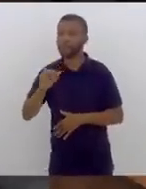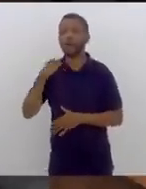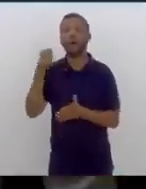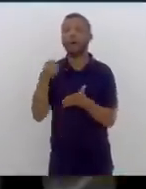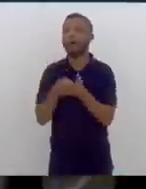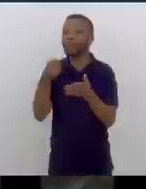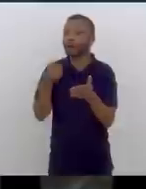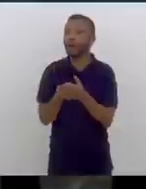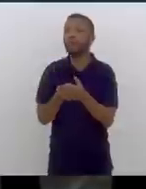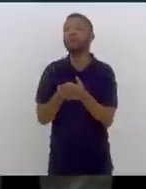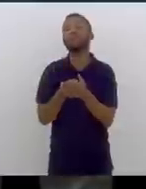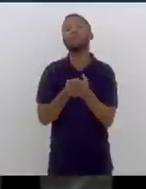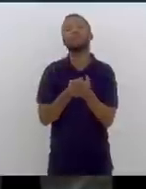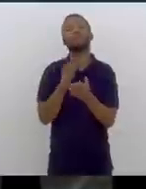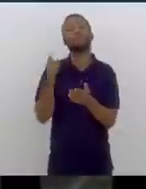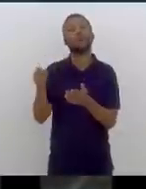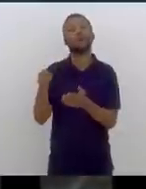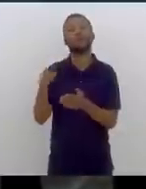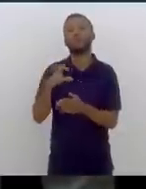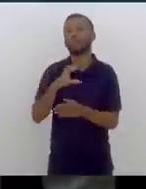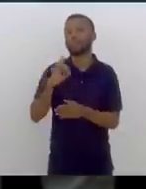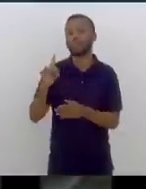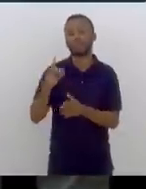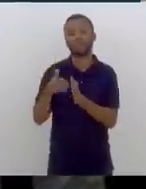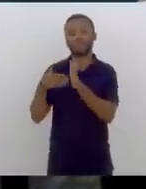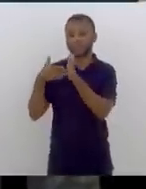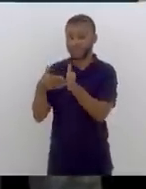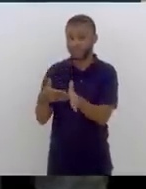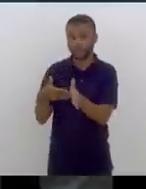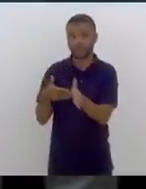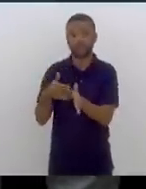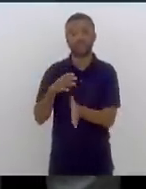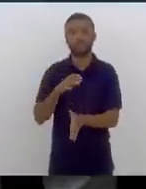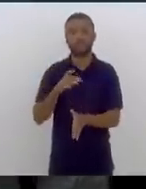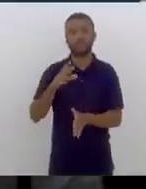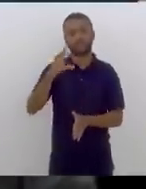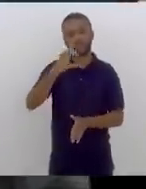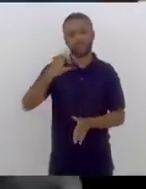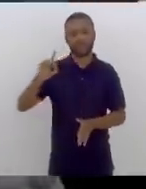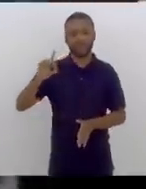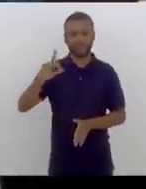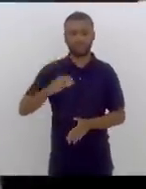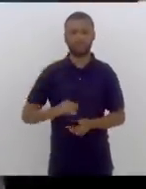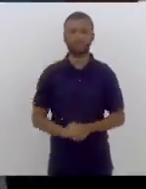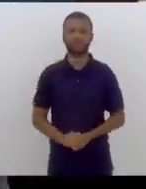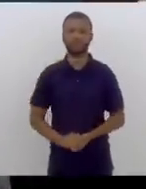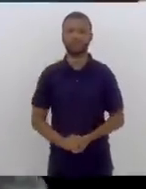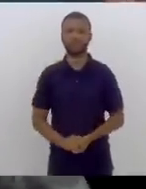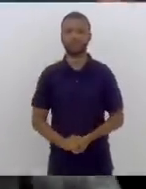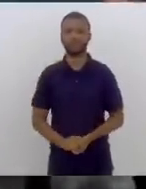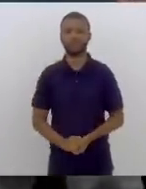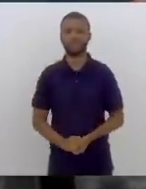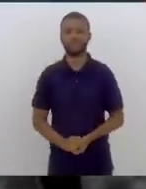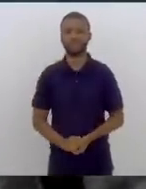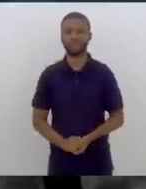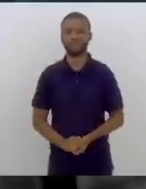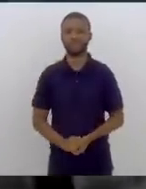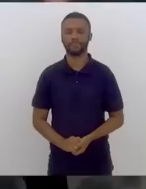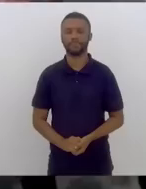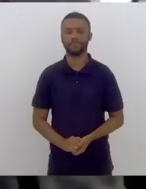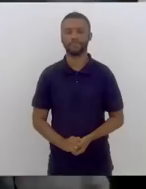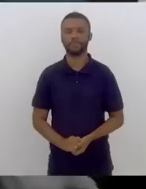para coordenador disciplinar da corregedoria e é o coordenador disciplinar da